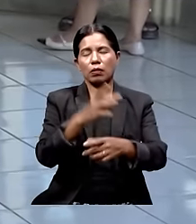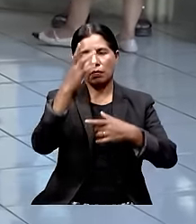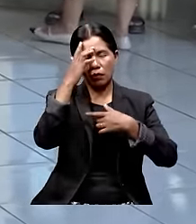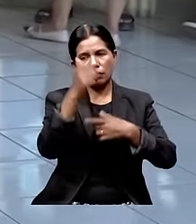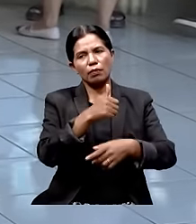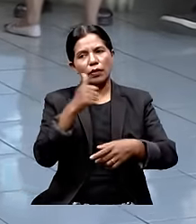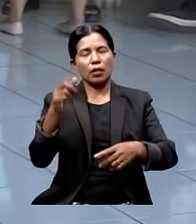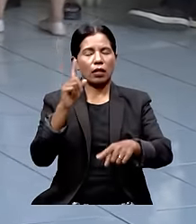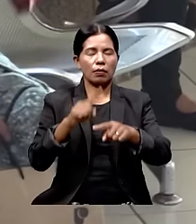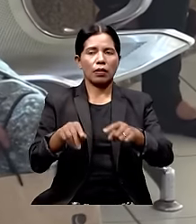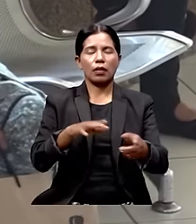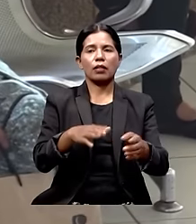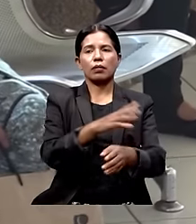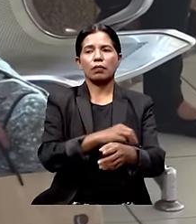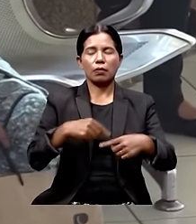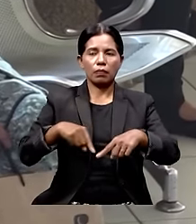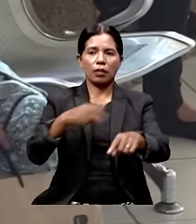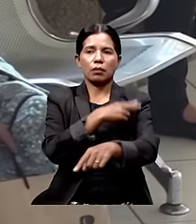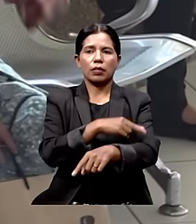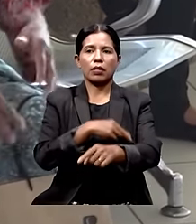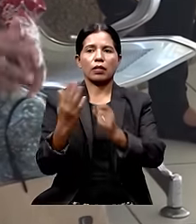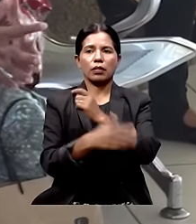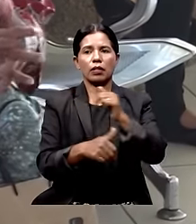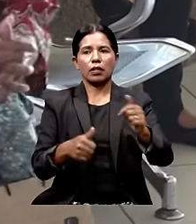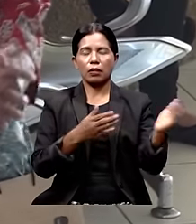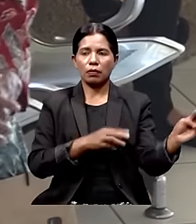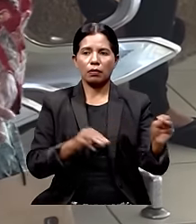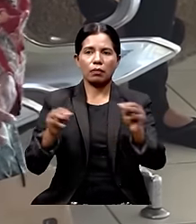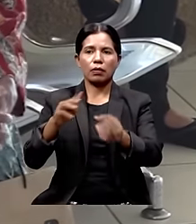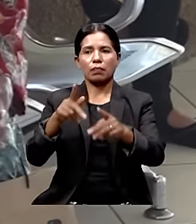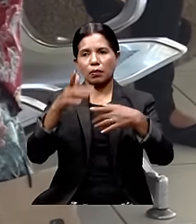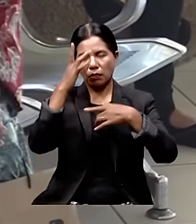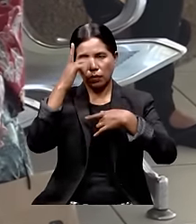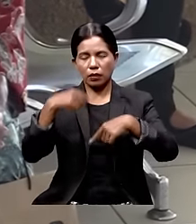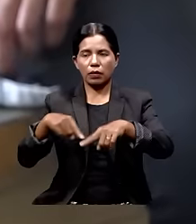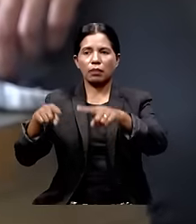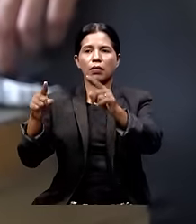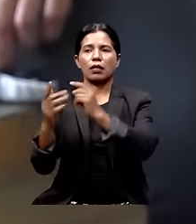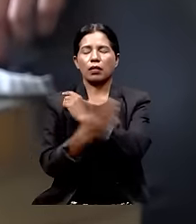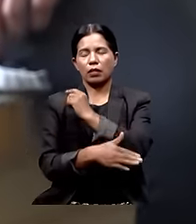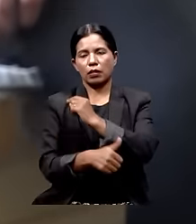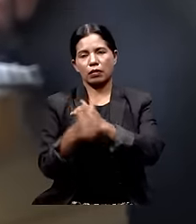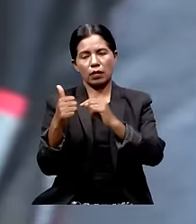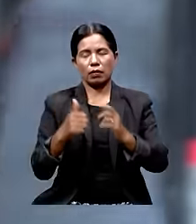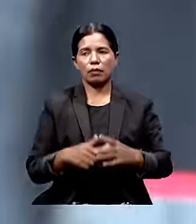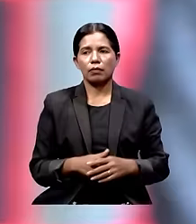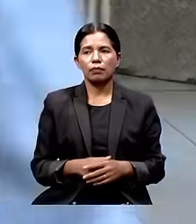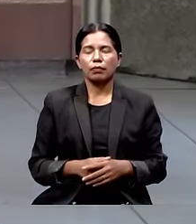ne bela bele atu halo tratamento iha railaran ho di transfere paciente ba halo tratamento iha railiur.